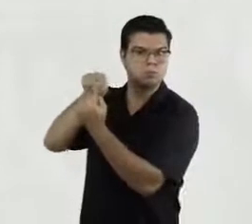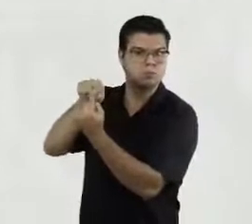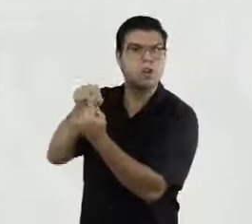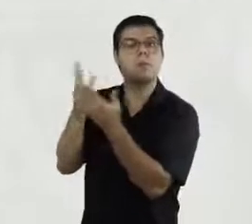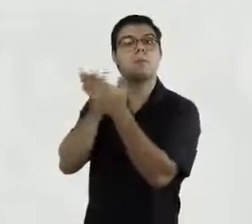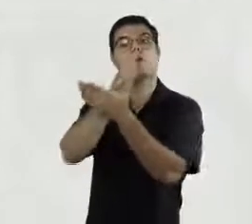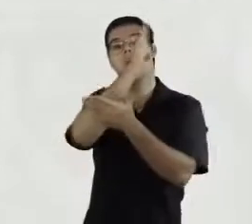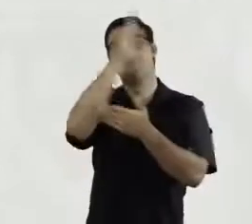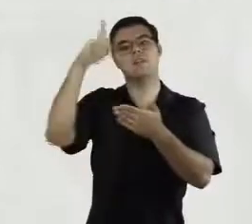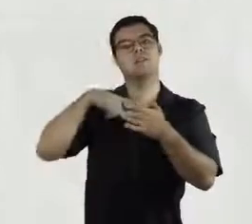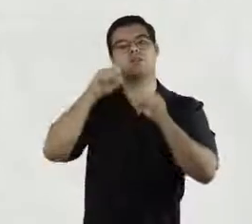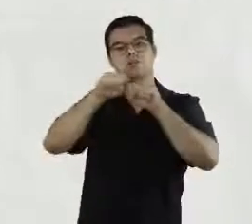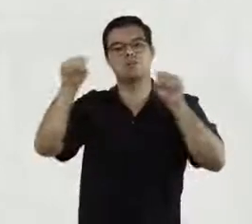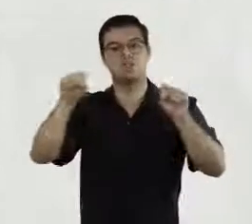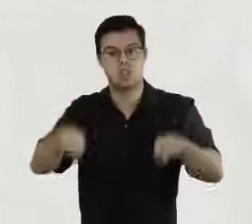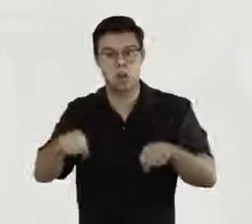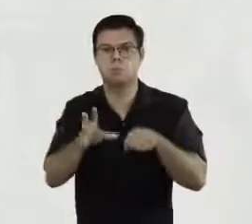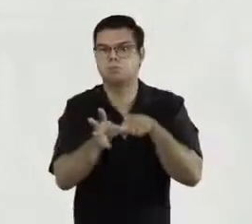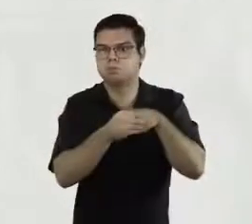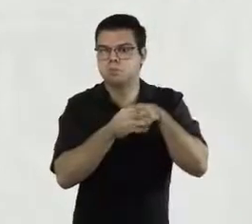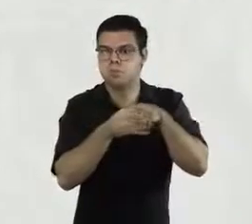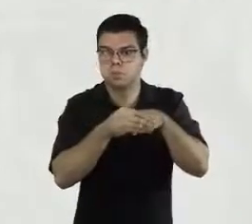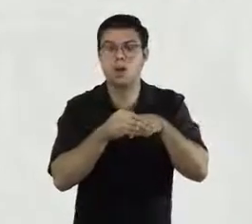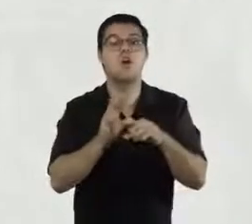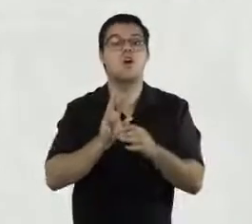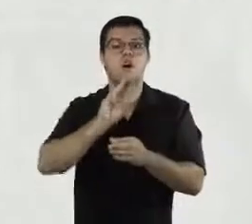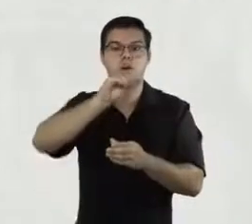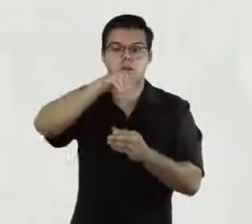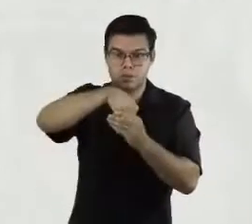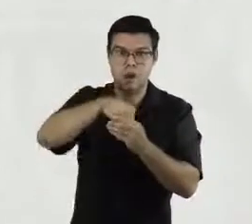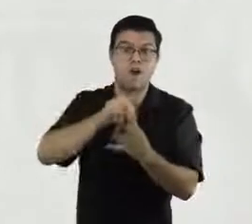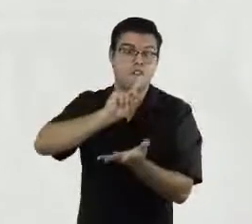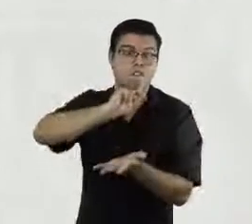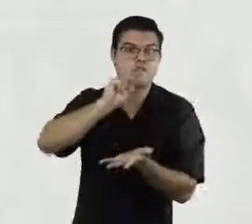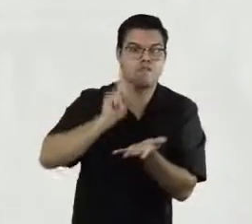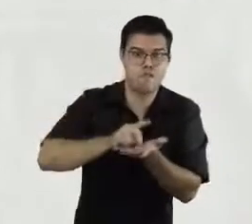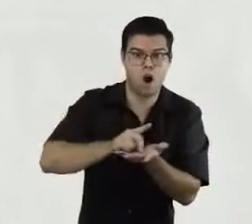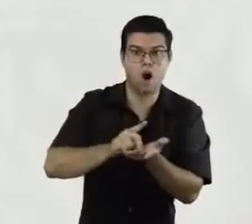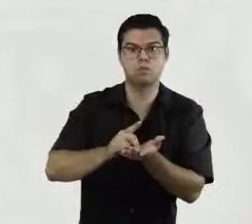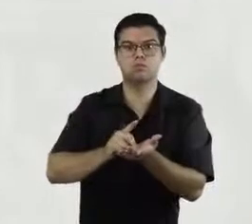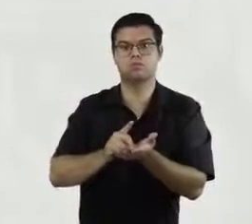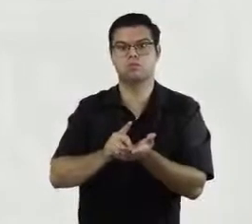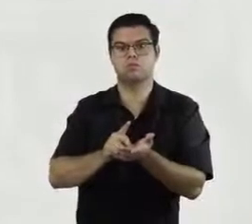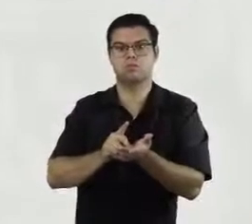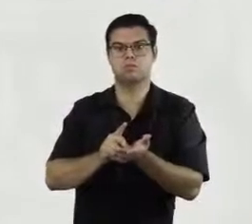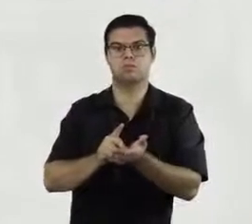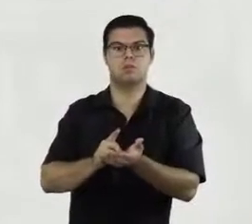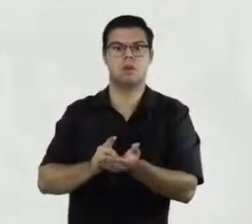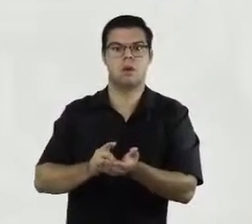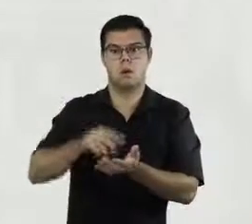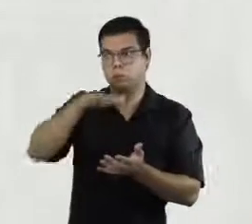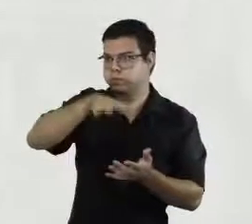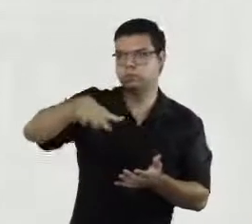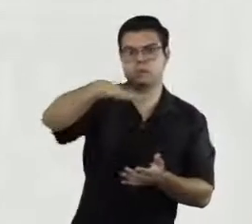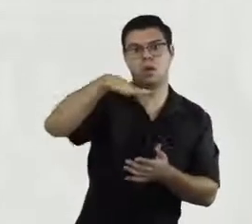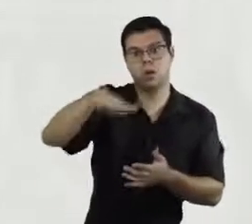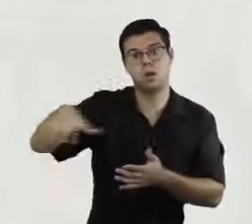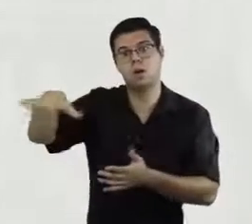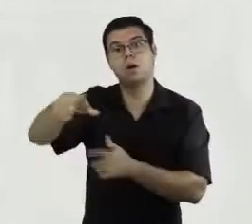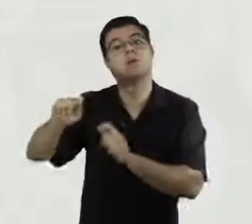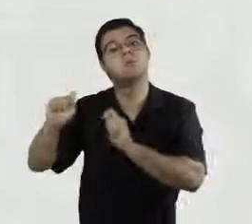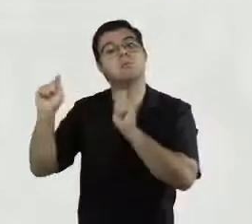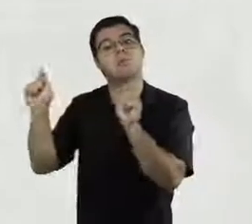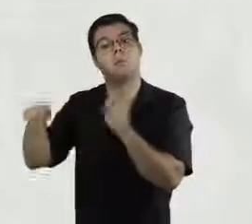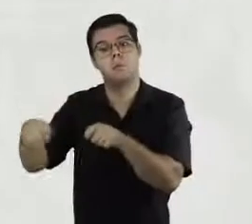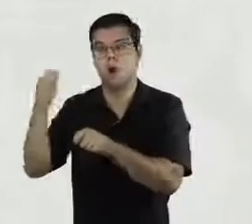bibliografia forma um sistema de conhecimentos que abarca fatos bibliográficos abrangentes, dos quais permitem contar a história